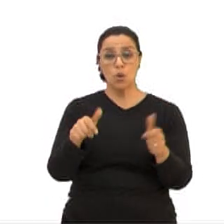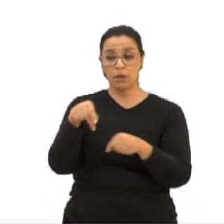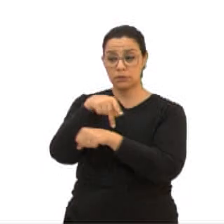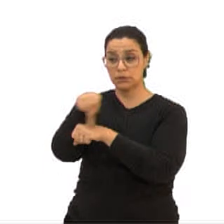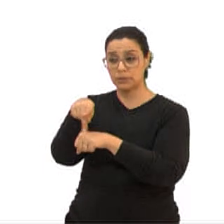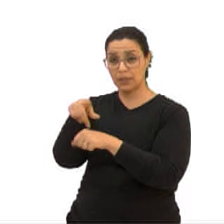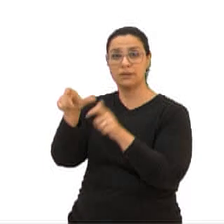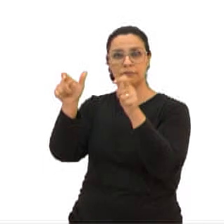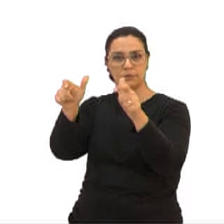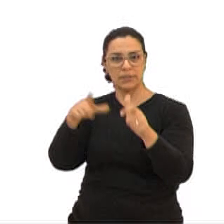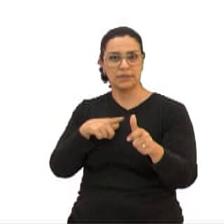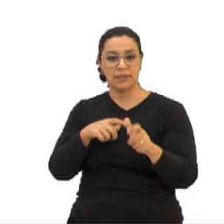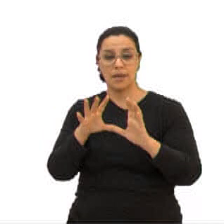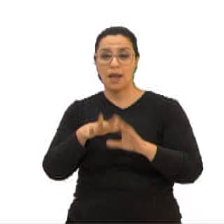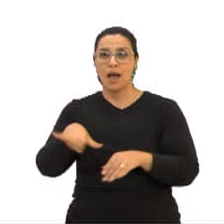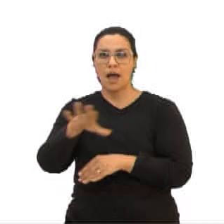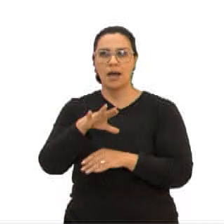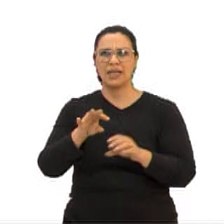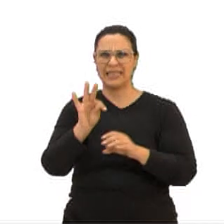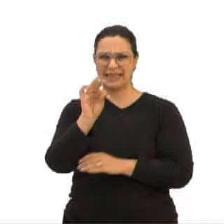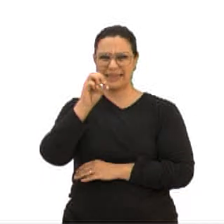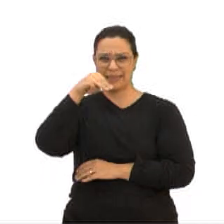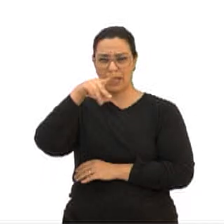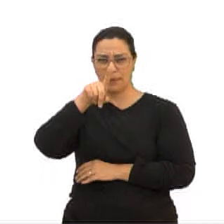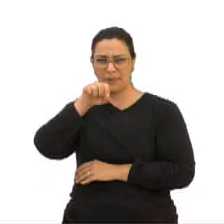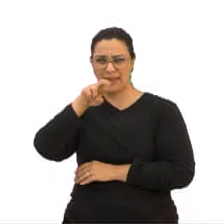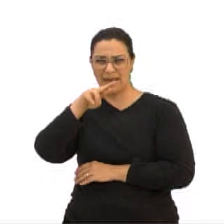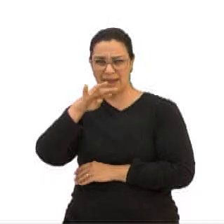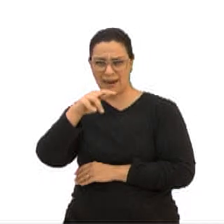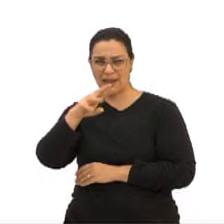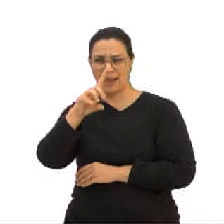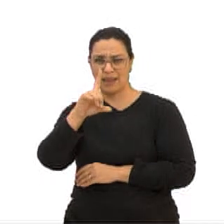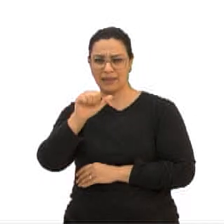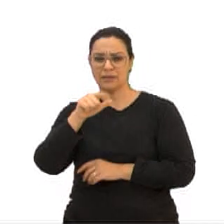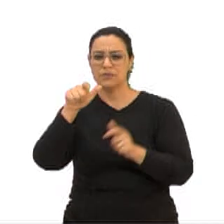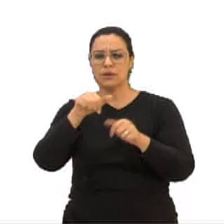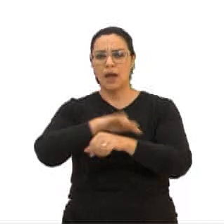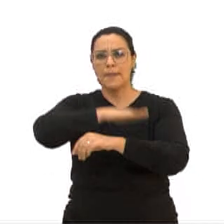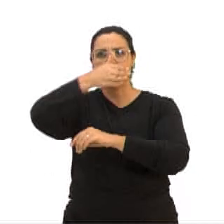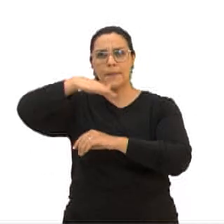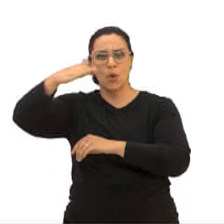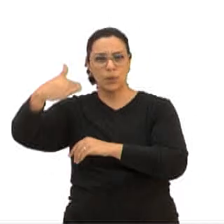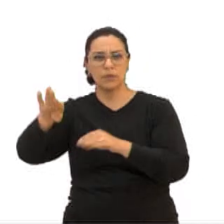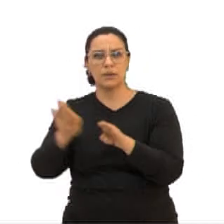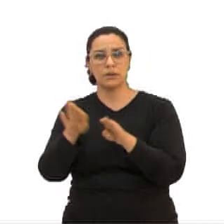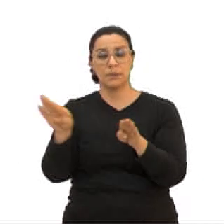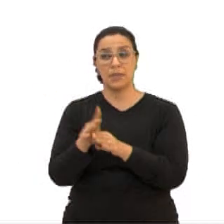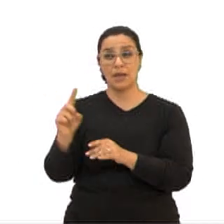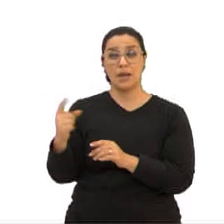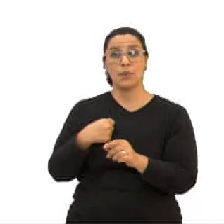desses países em regiões temperadas, localizadas em cadeias montanhosas, em que a